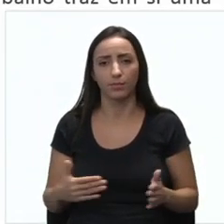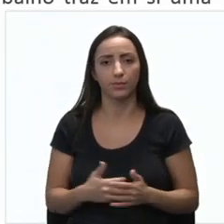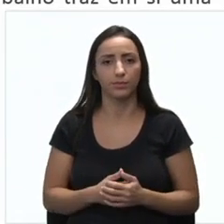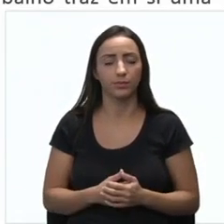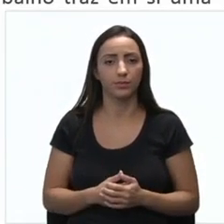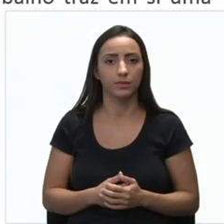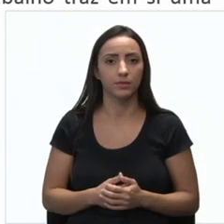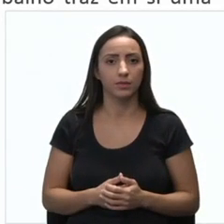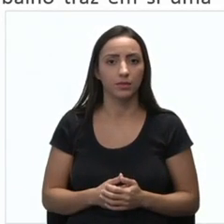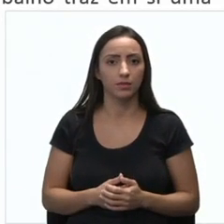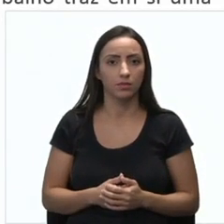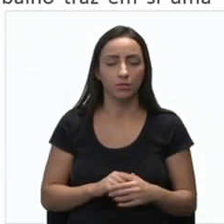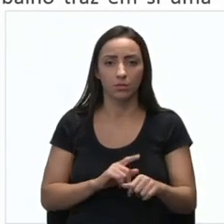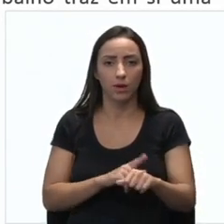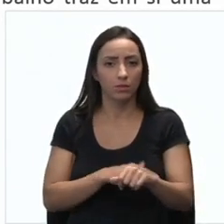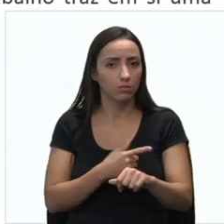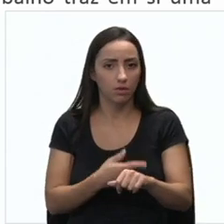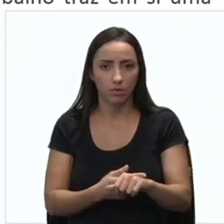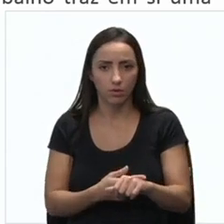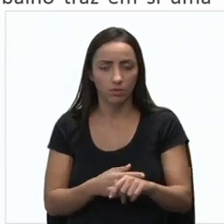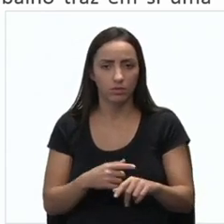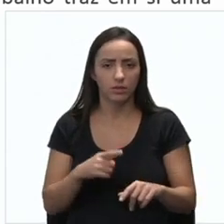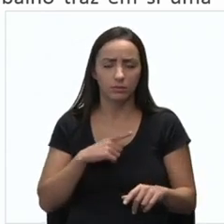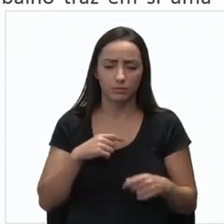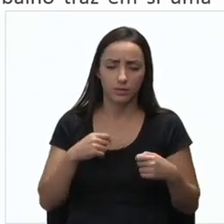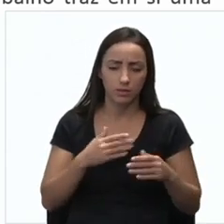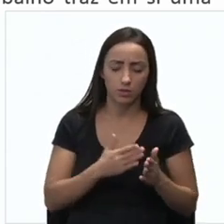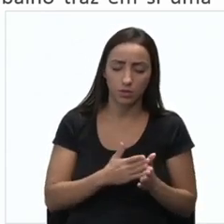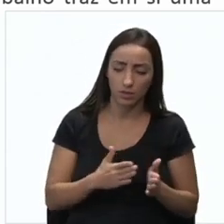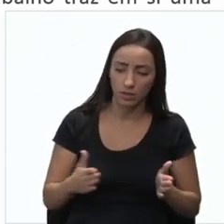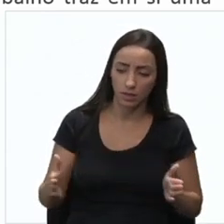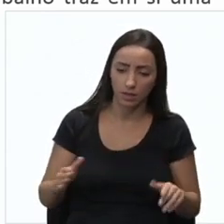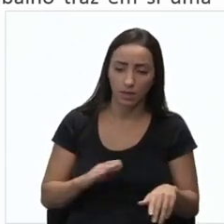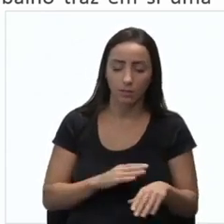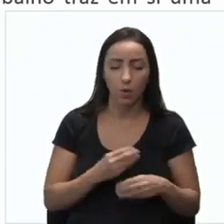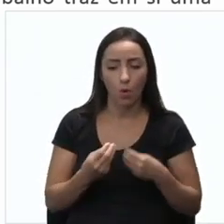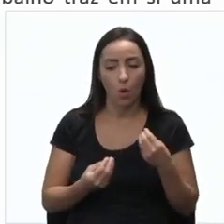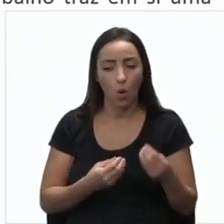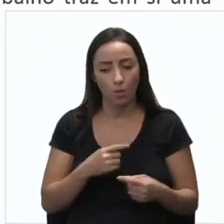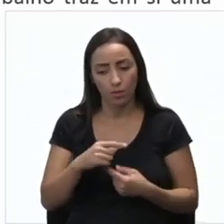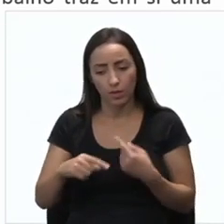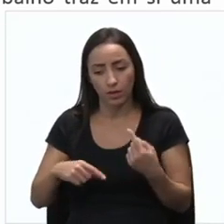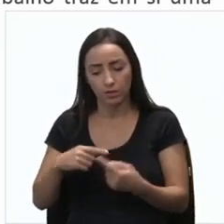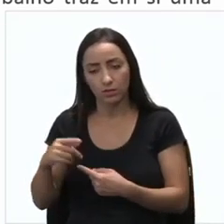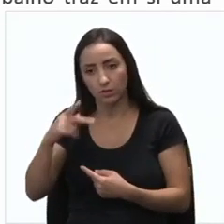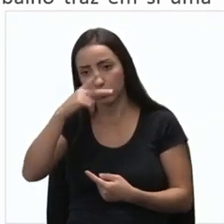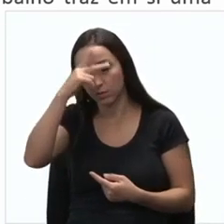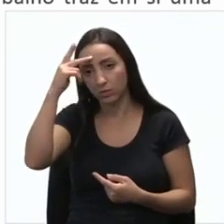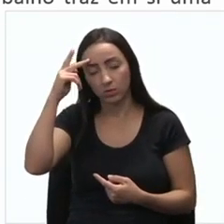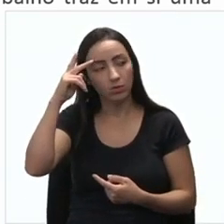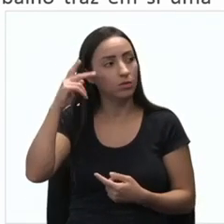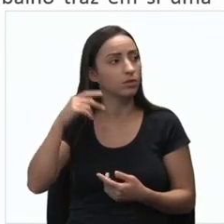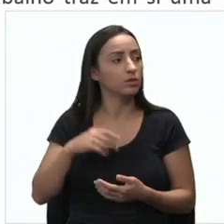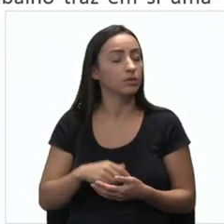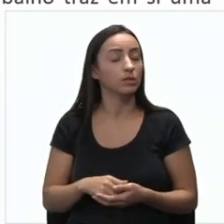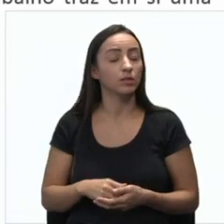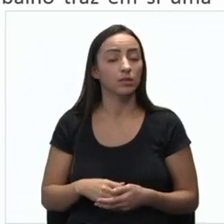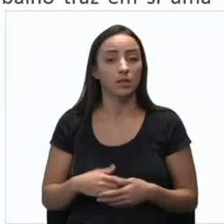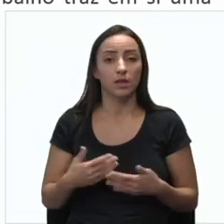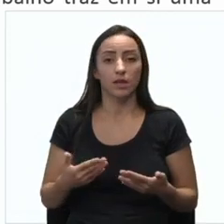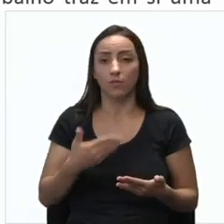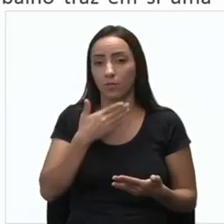com o tempo, quando a gente se relaciona com as pessoas, nós vamos ampliando o nosso repertório e isso